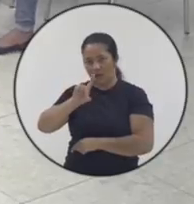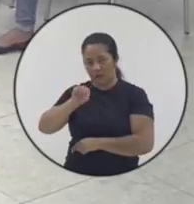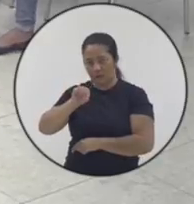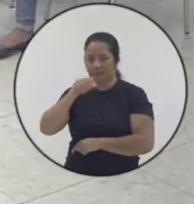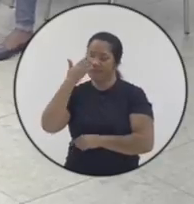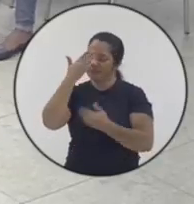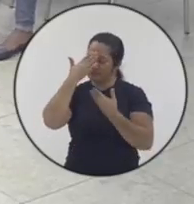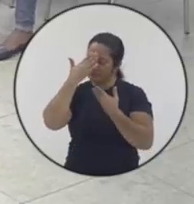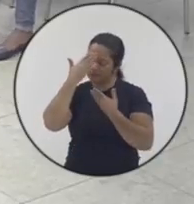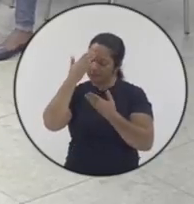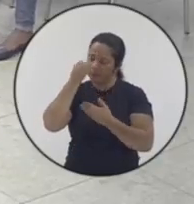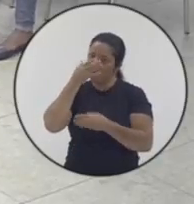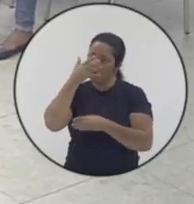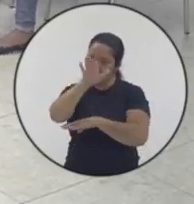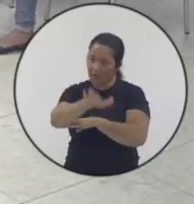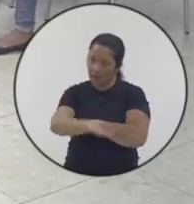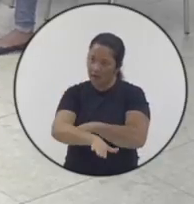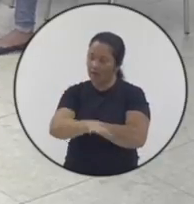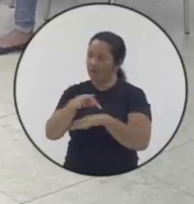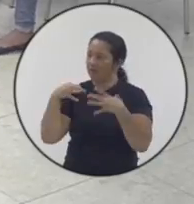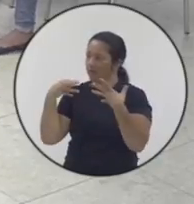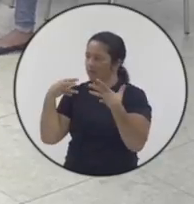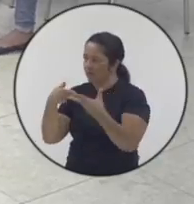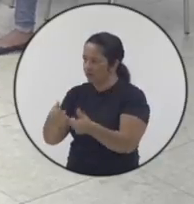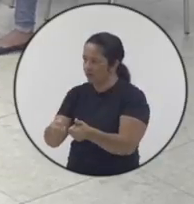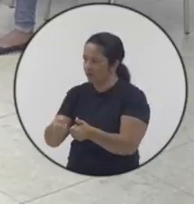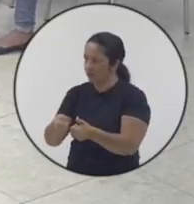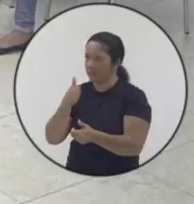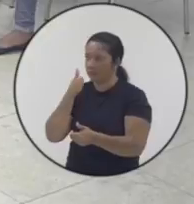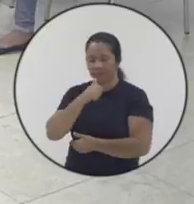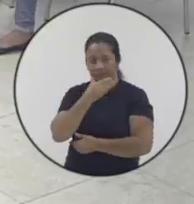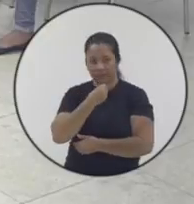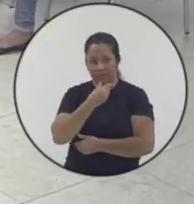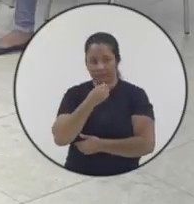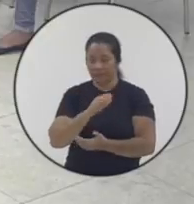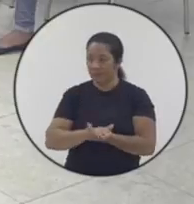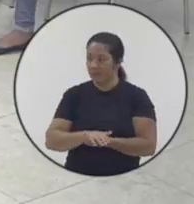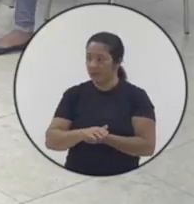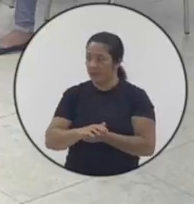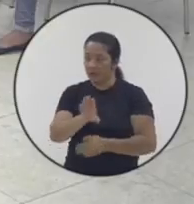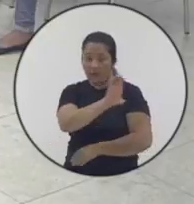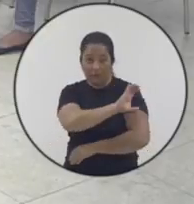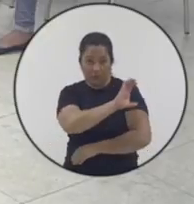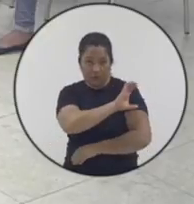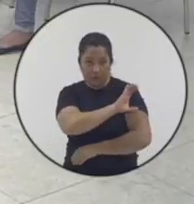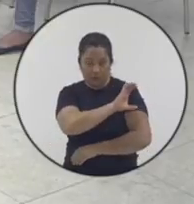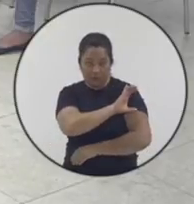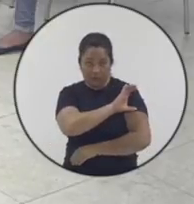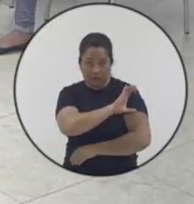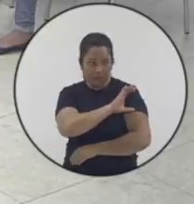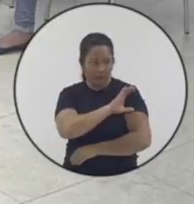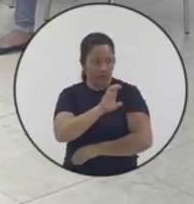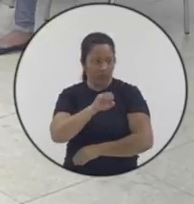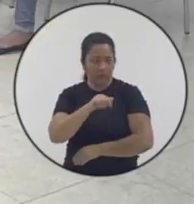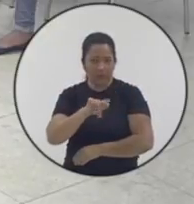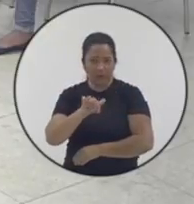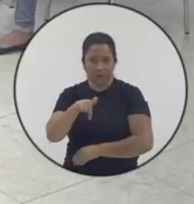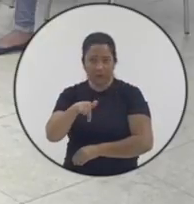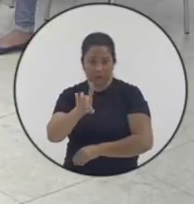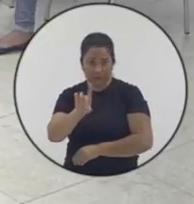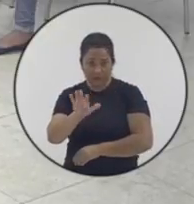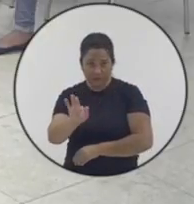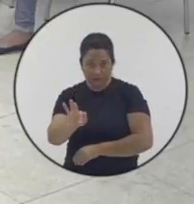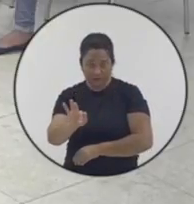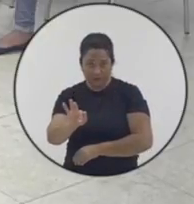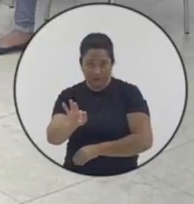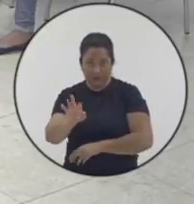todos, todes, todas. Eu sou membro coordenador do IBRATE DF, eu cuido dos assuntos